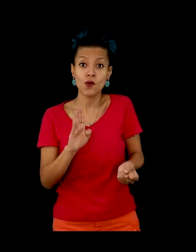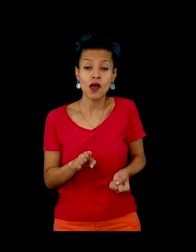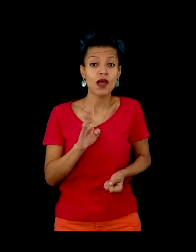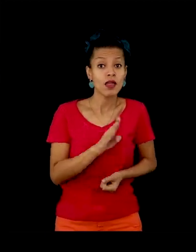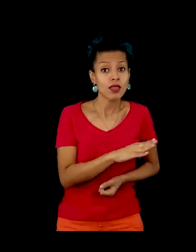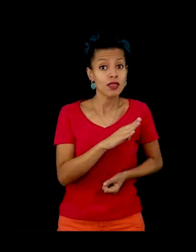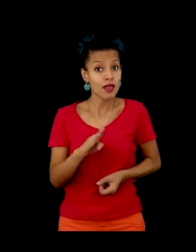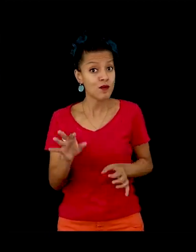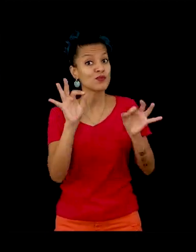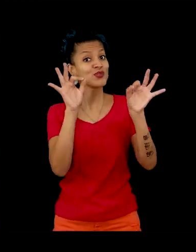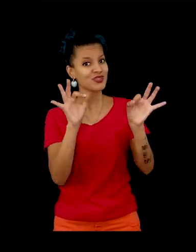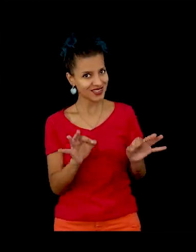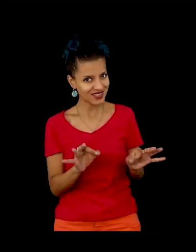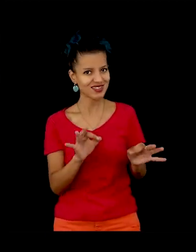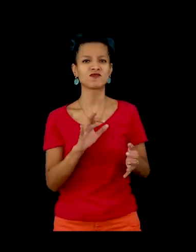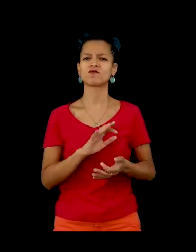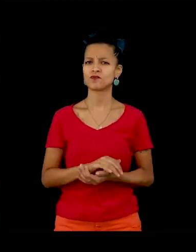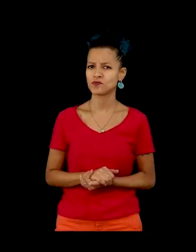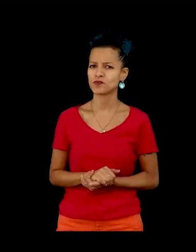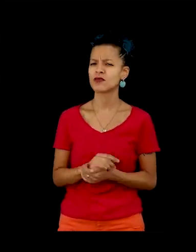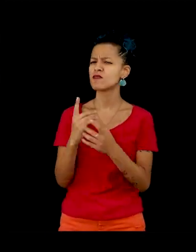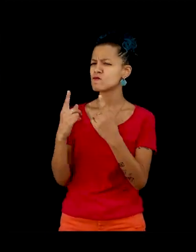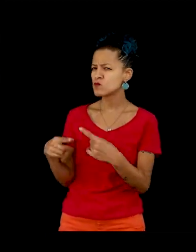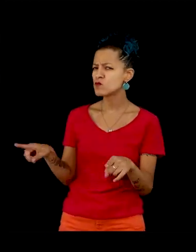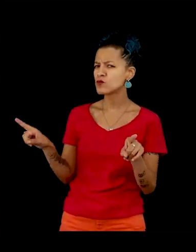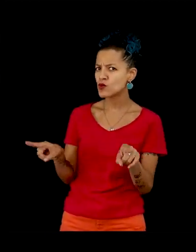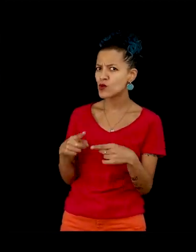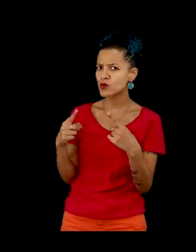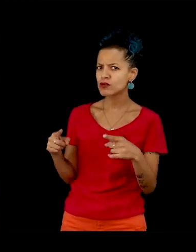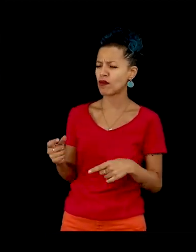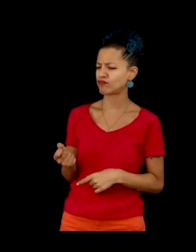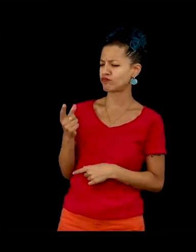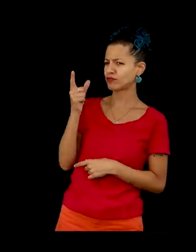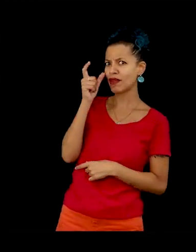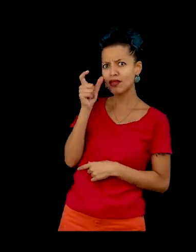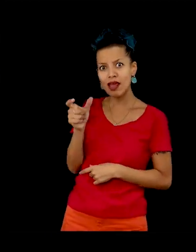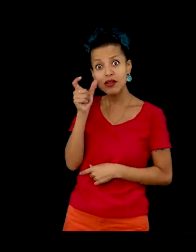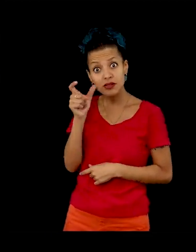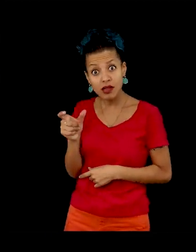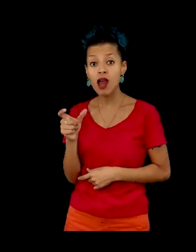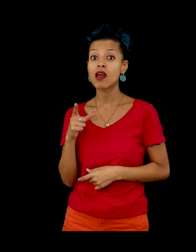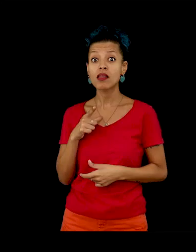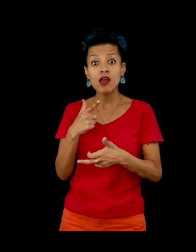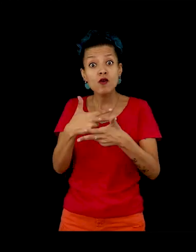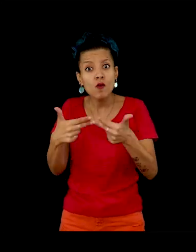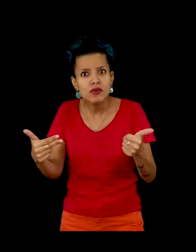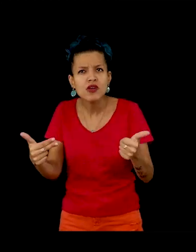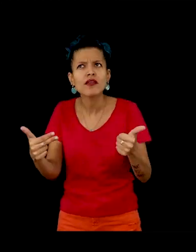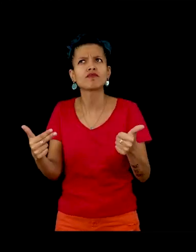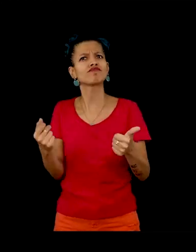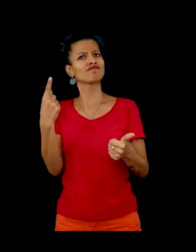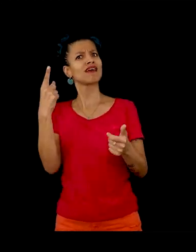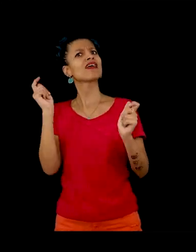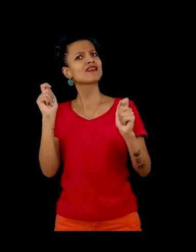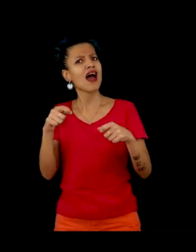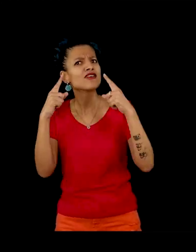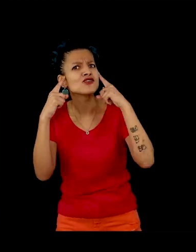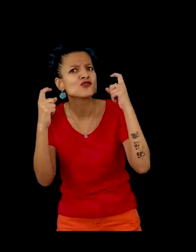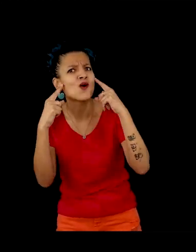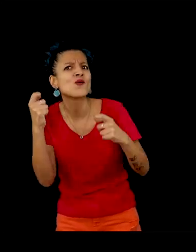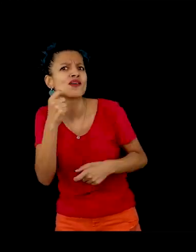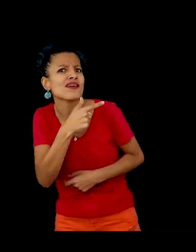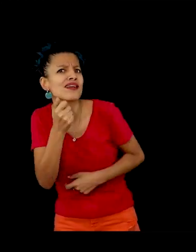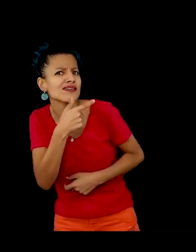certo. Falando em música, uma coisa muito interessante é que muitos objetos inusitados produzem